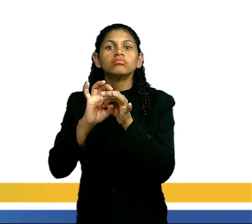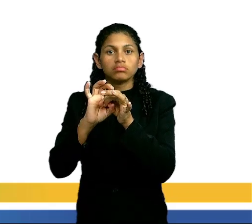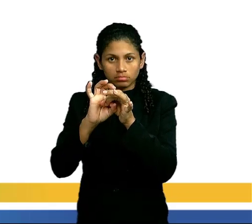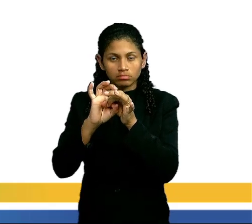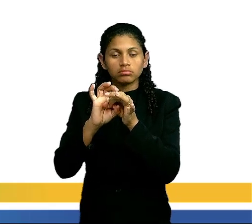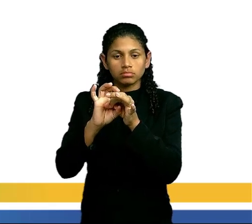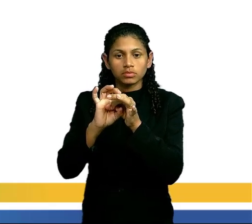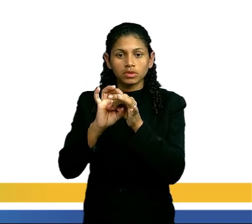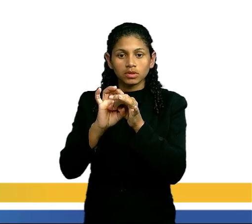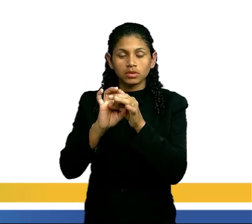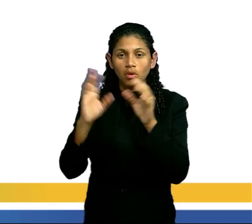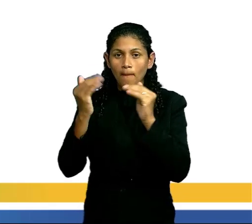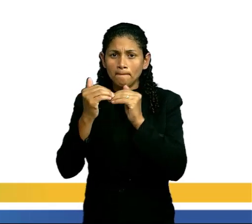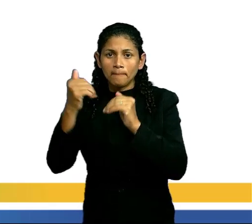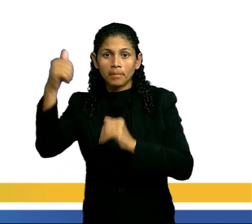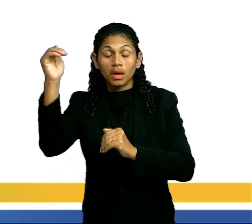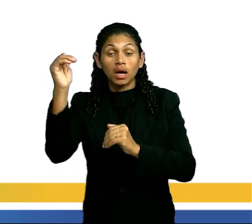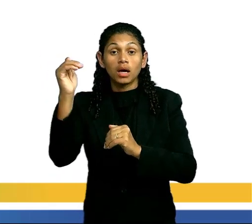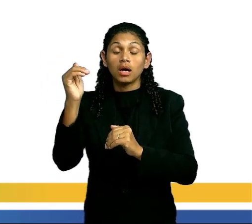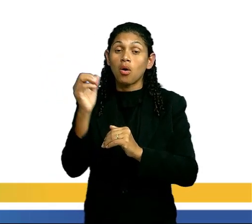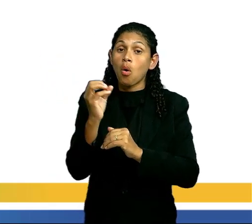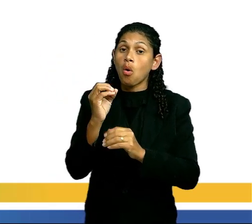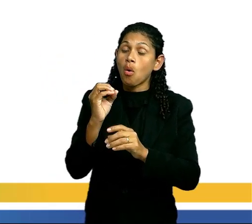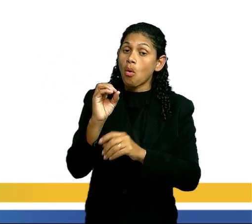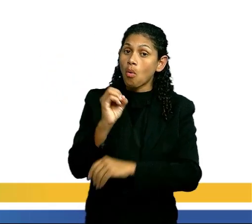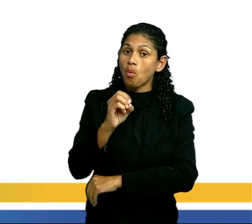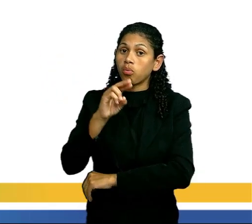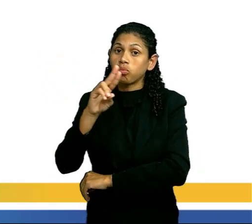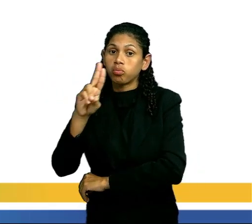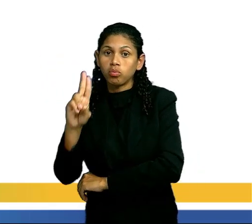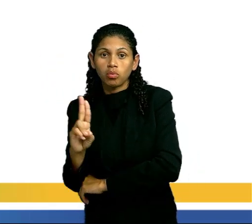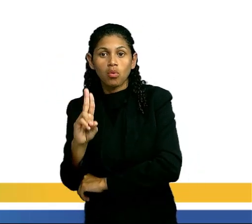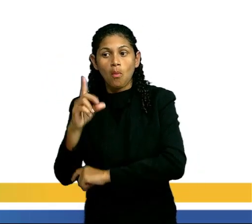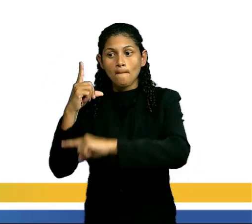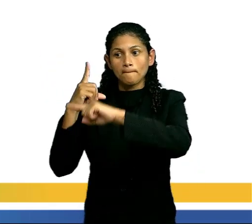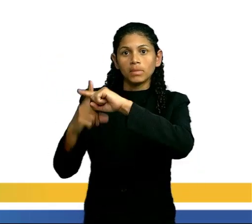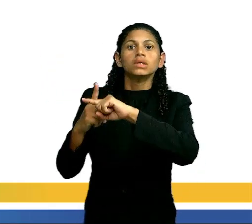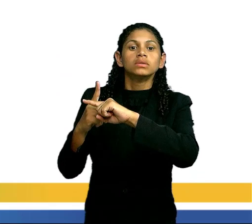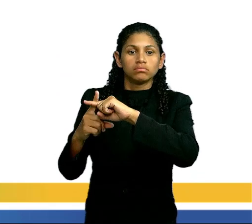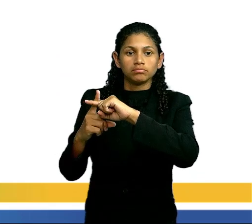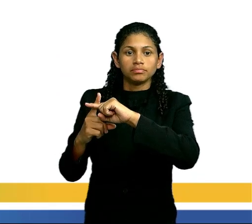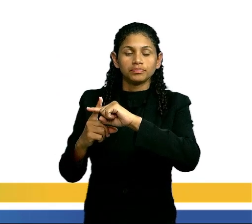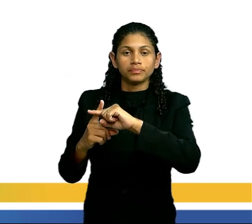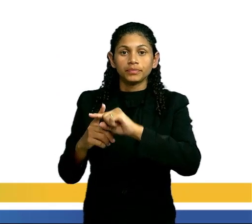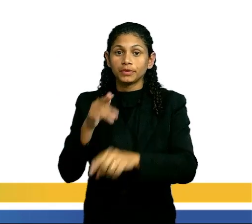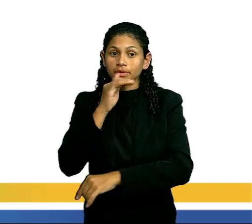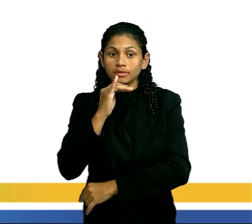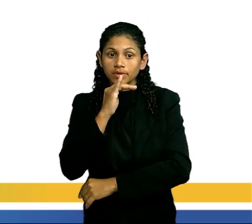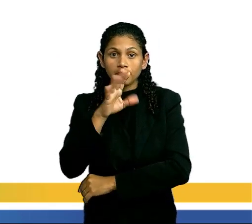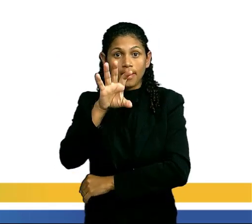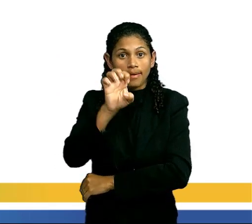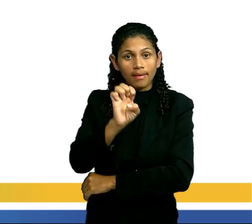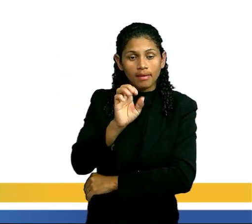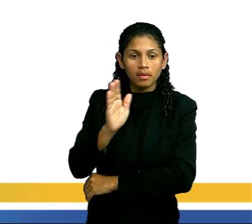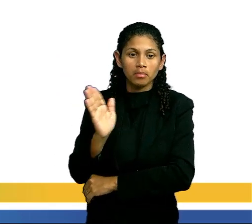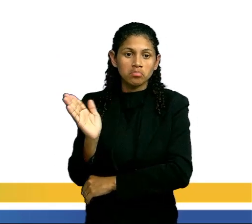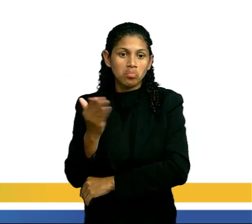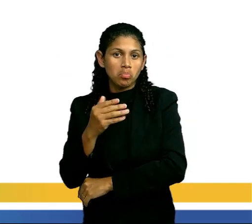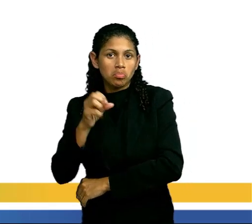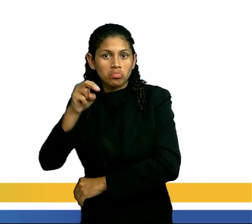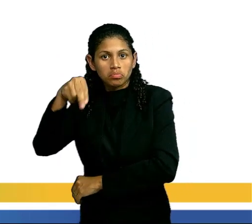denotando acréscimo ou adição. As mais utilizadas com esse intuito são e, nem, não só,